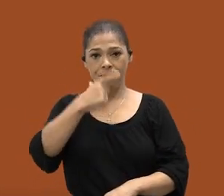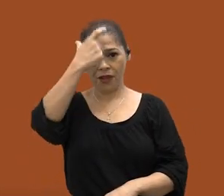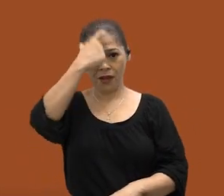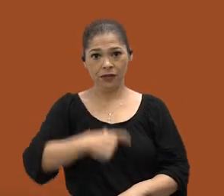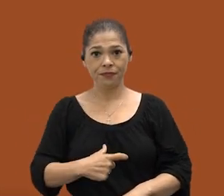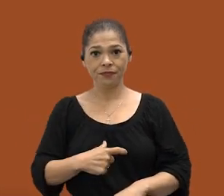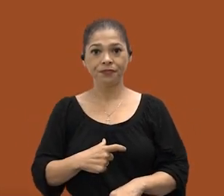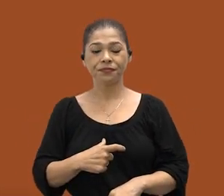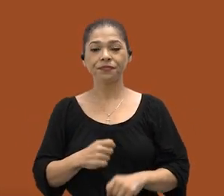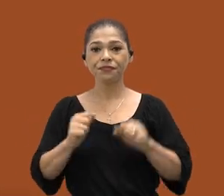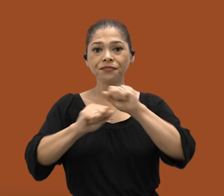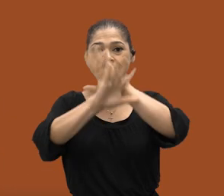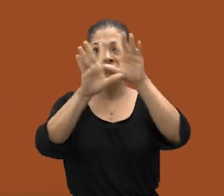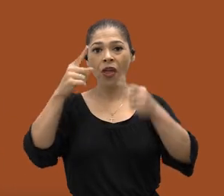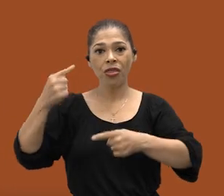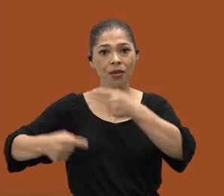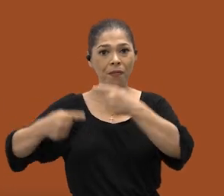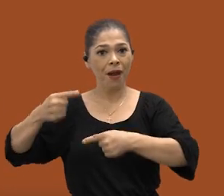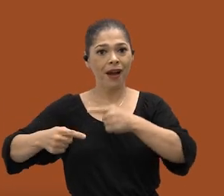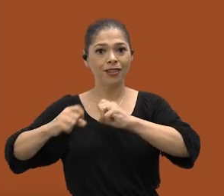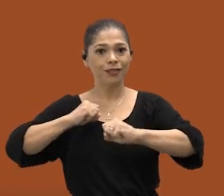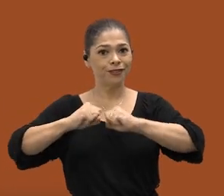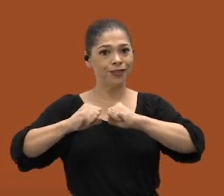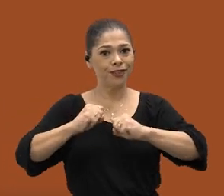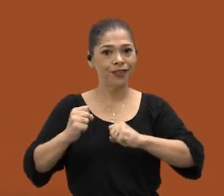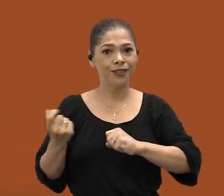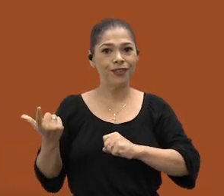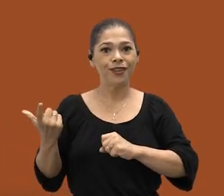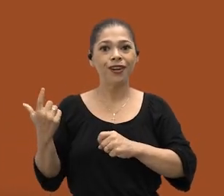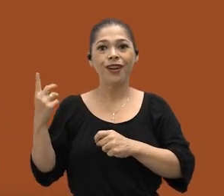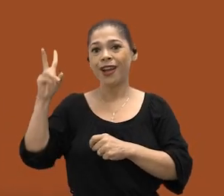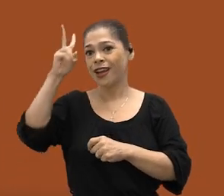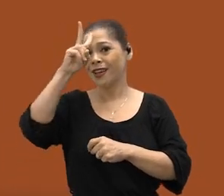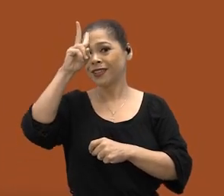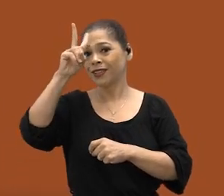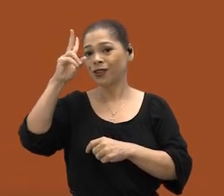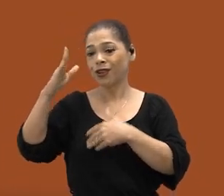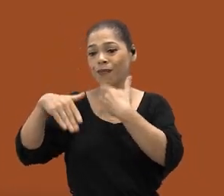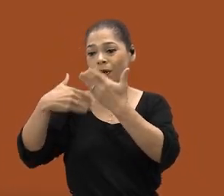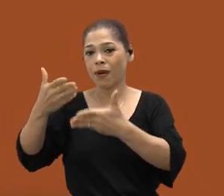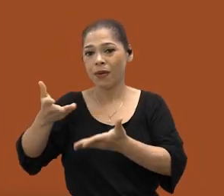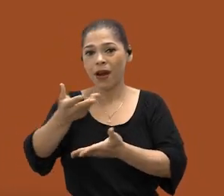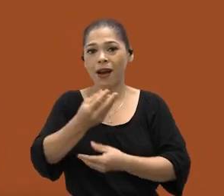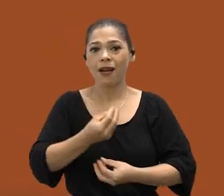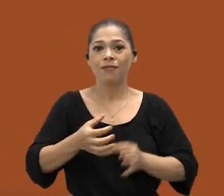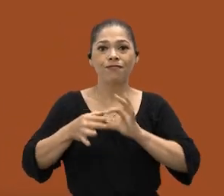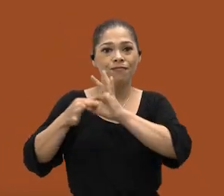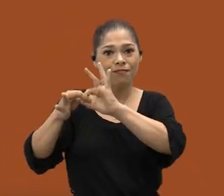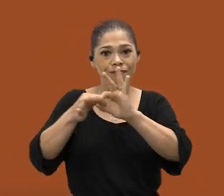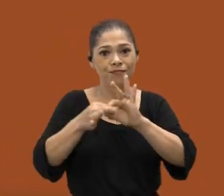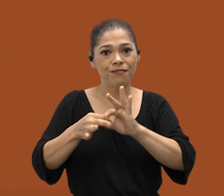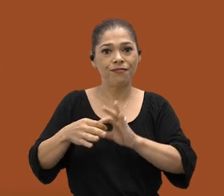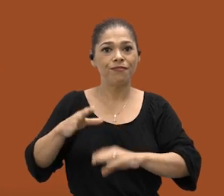trazer para um debate uma discussão esse Resgate histórico essa convivência Mais harmoniosa e aí o professor